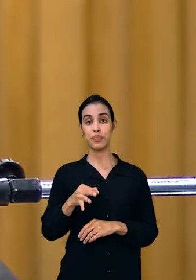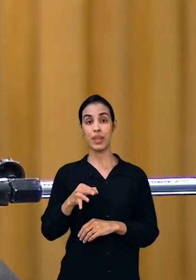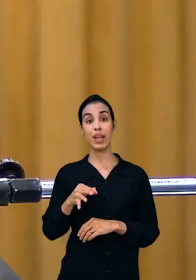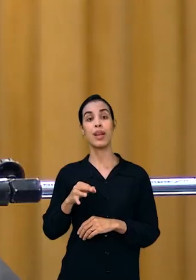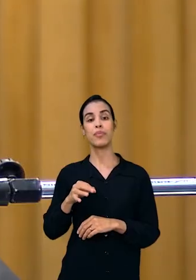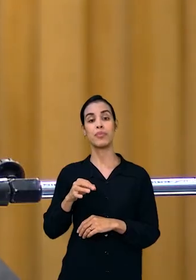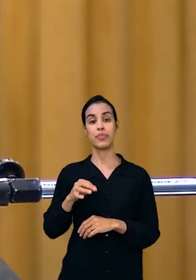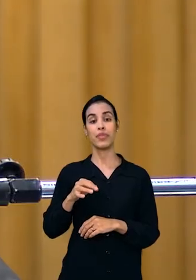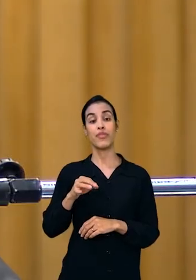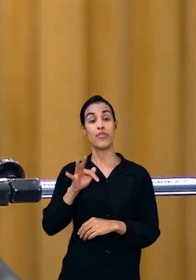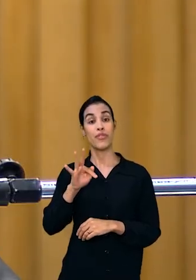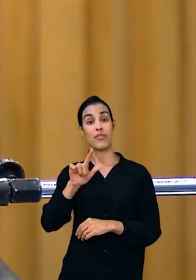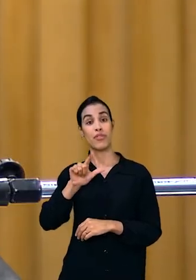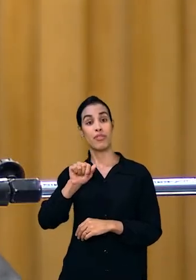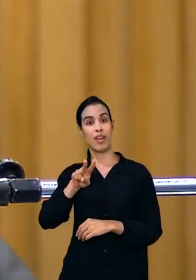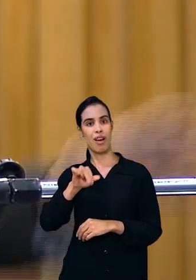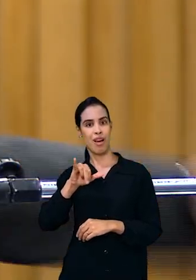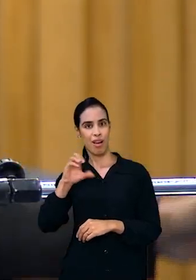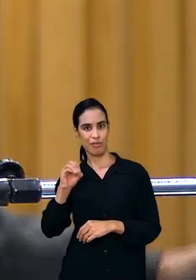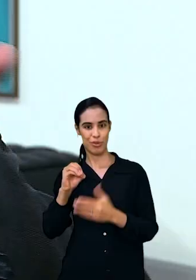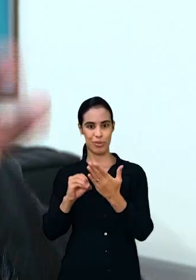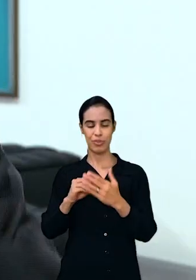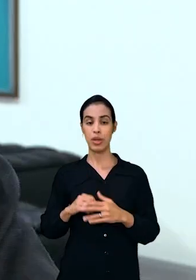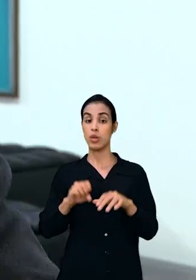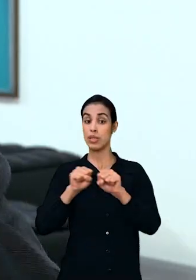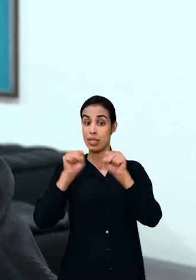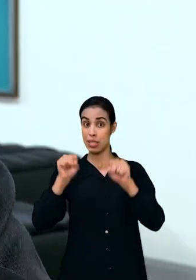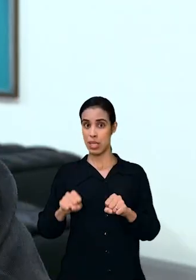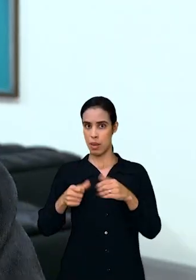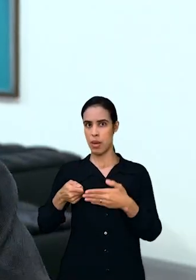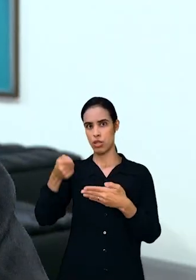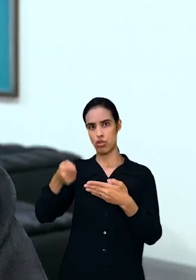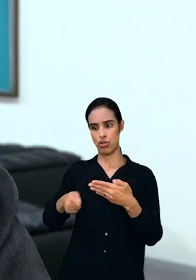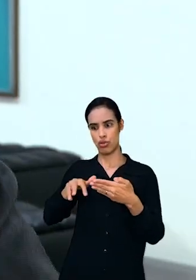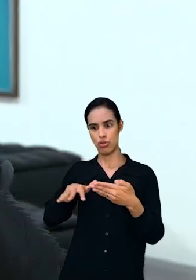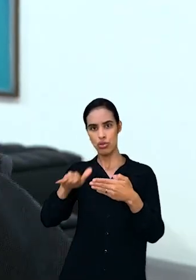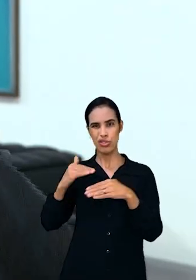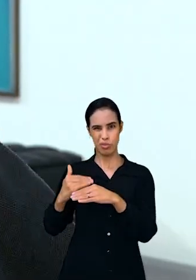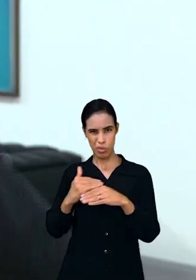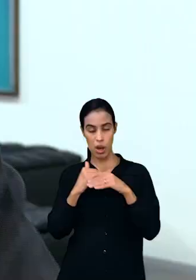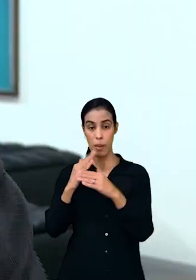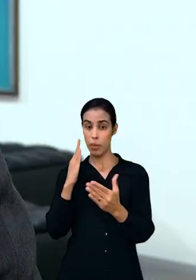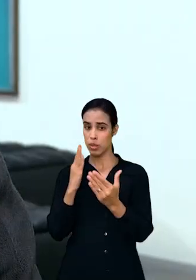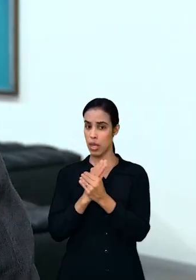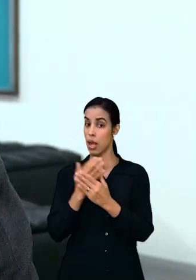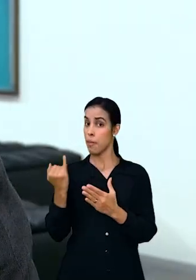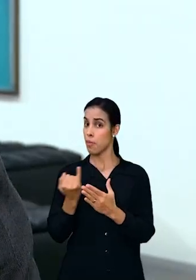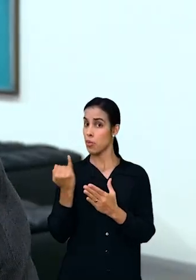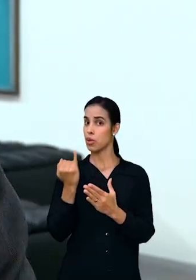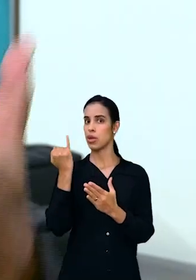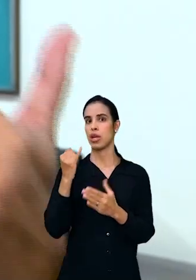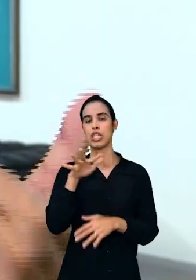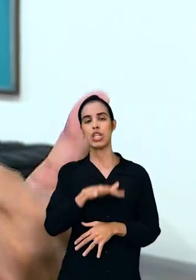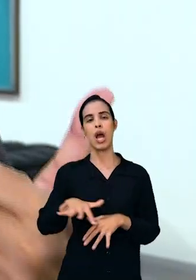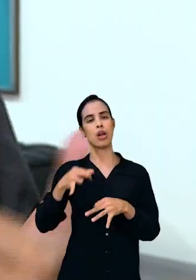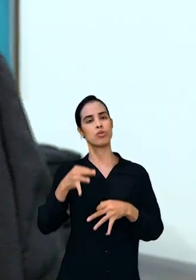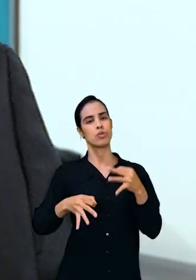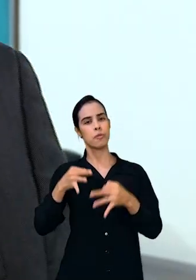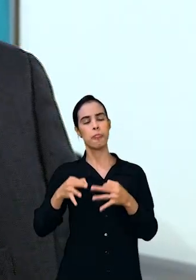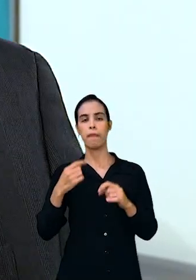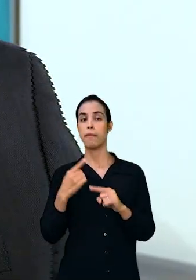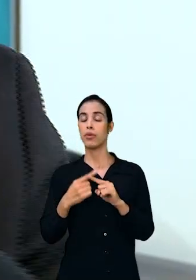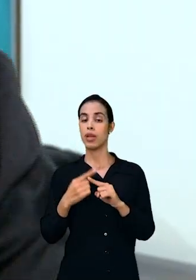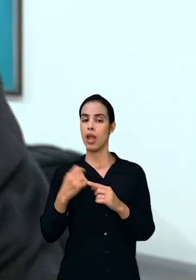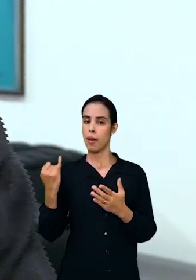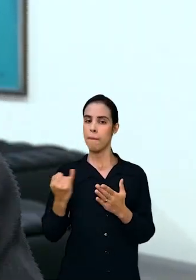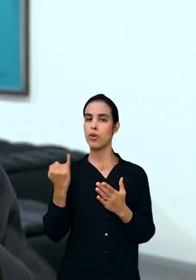ministro do Supremo Tribunal Federal, Flávio Dino. O sistema de precedentes é importante para o Poder Judiciário, por esse